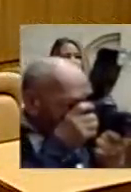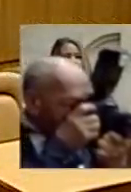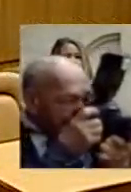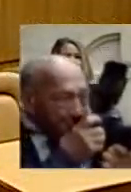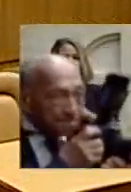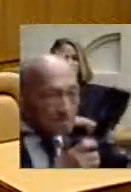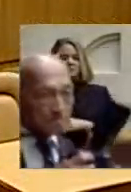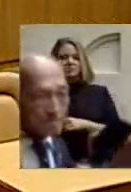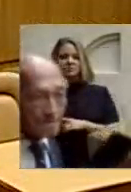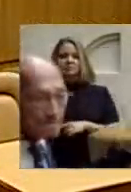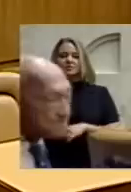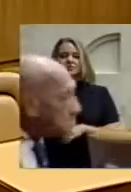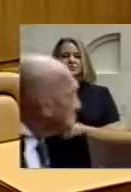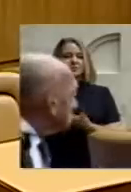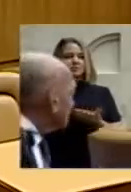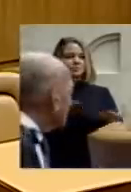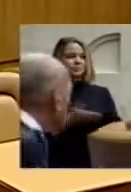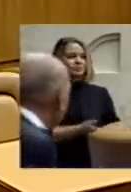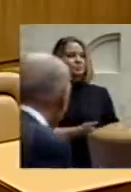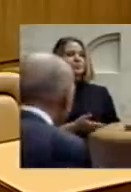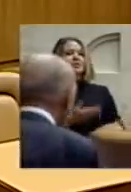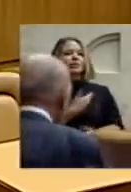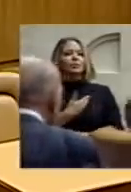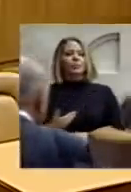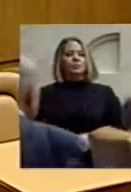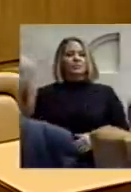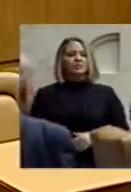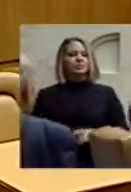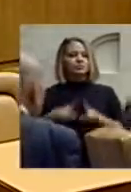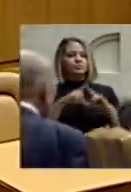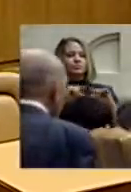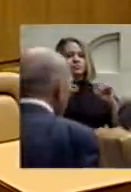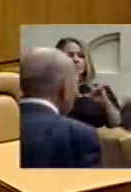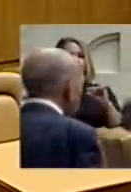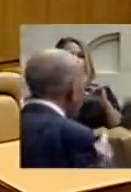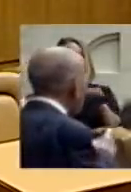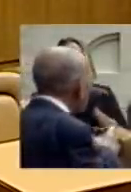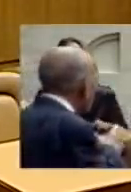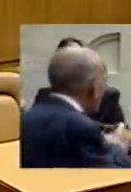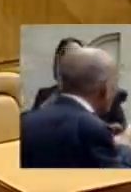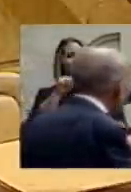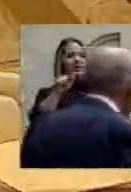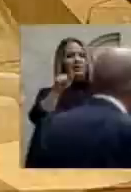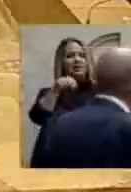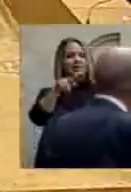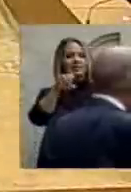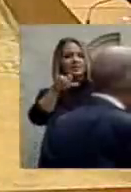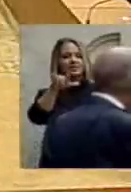os advogados presentes. Governador do Distrito Federal, Agnello Queiroz.